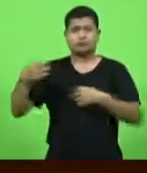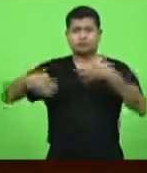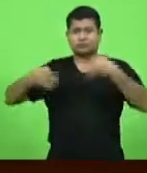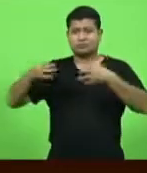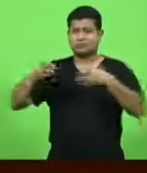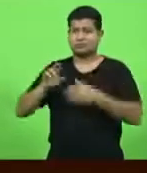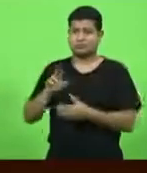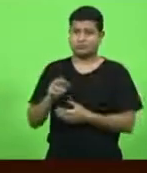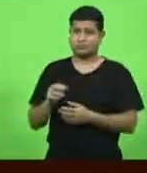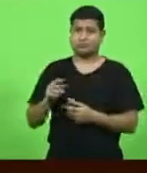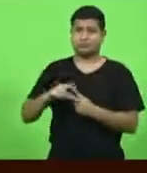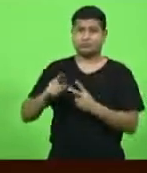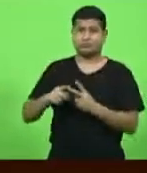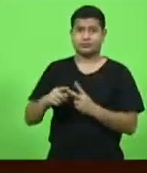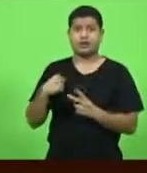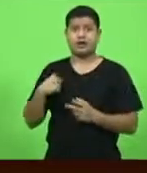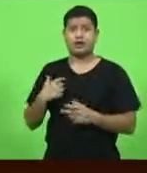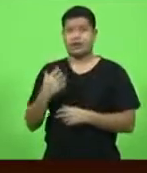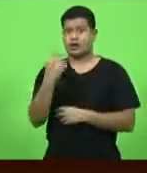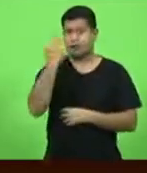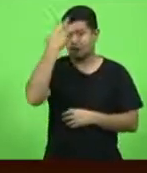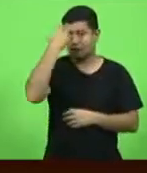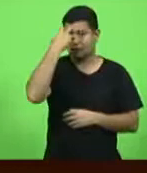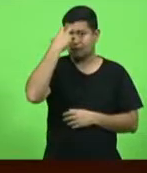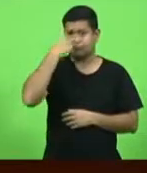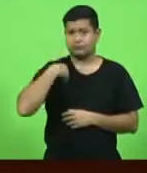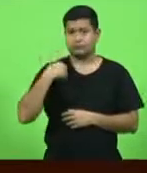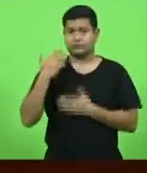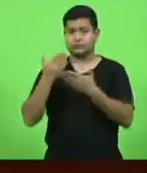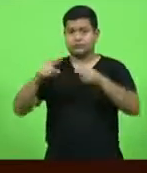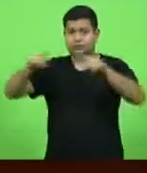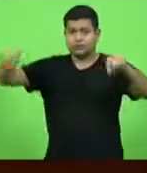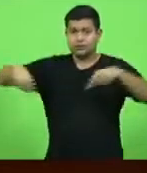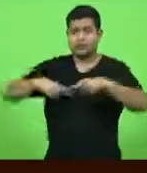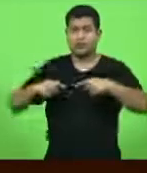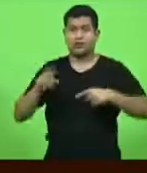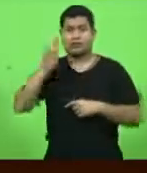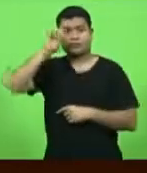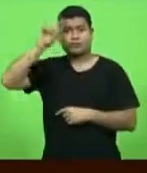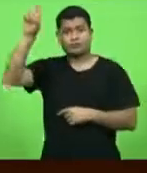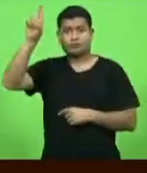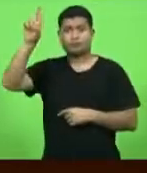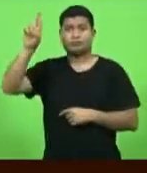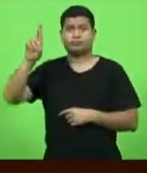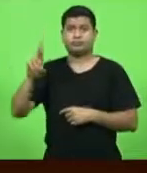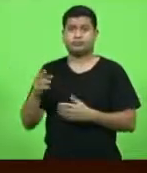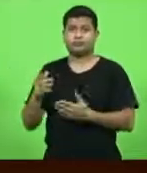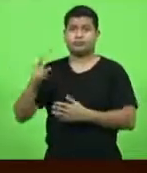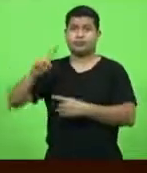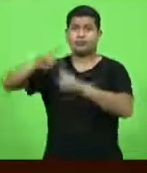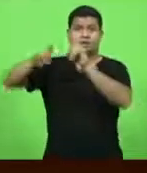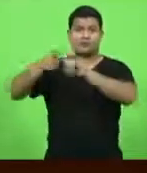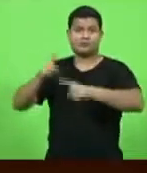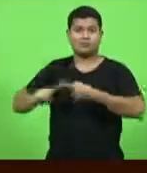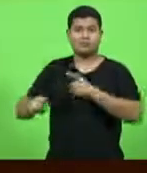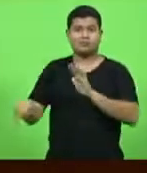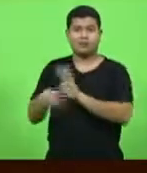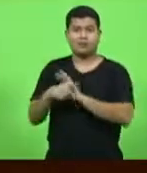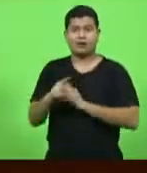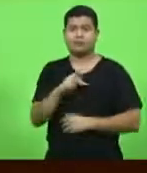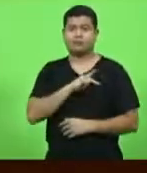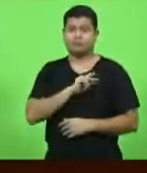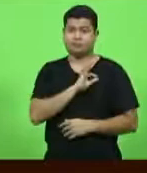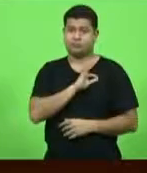no salão nobre do comando da polícia militar o equipamento da Polícia Militar com